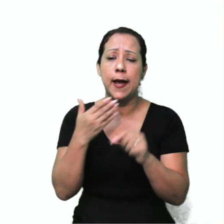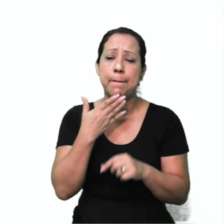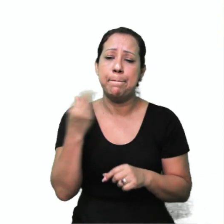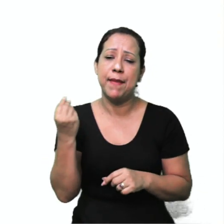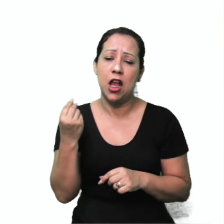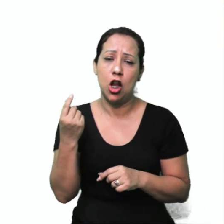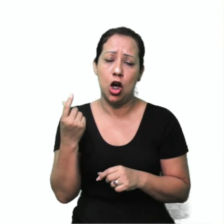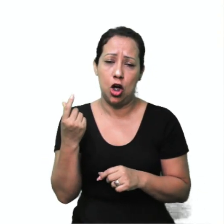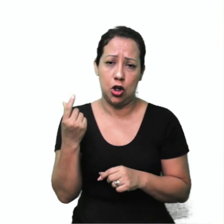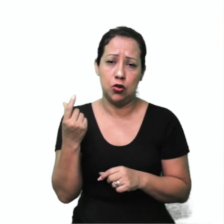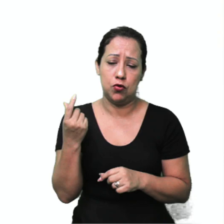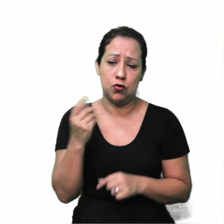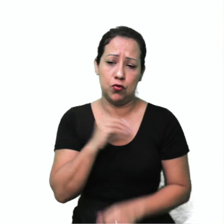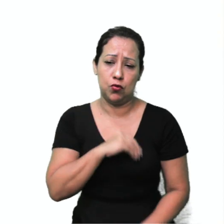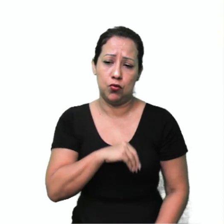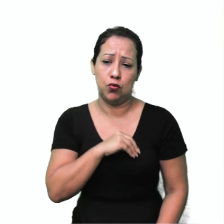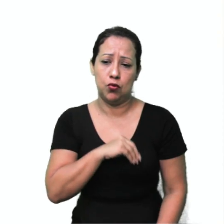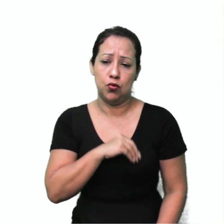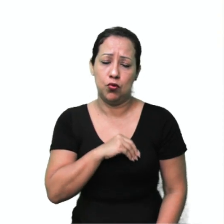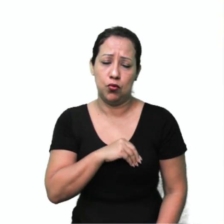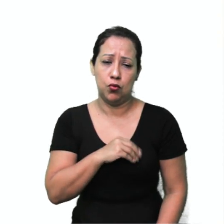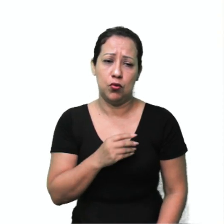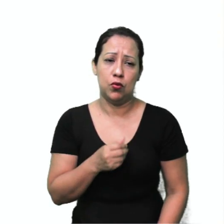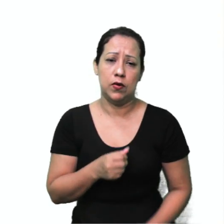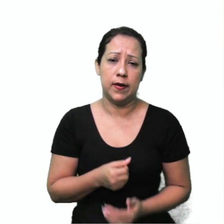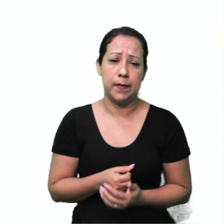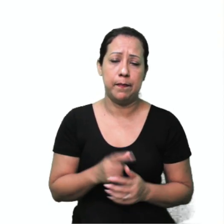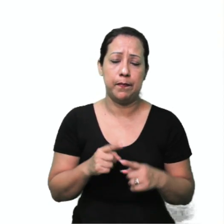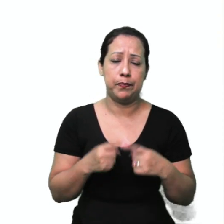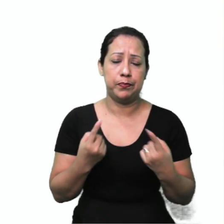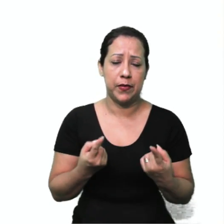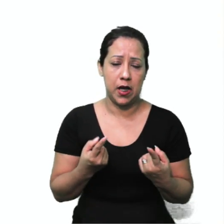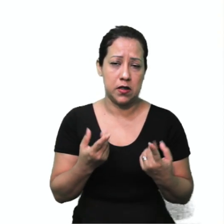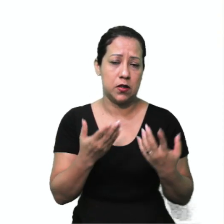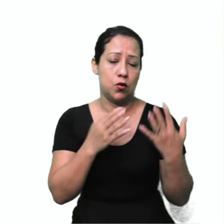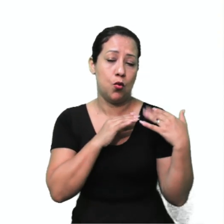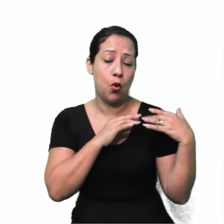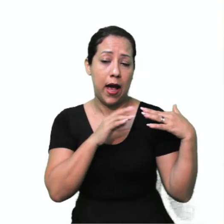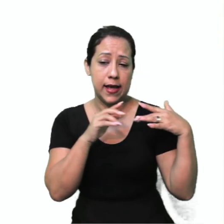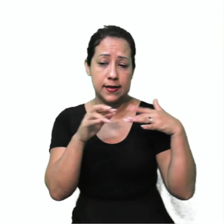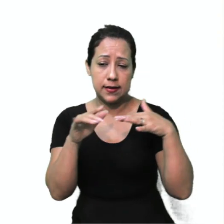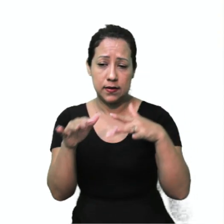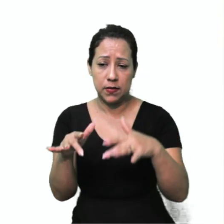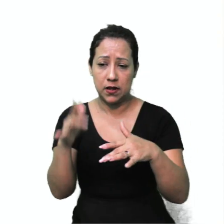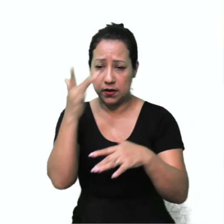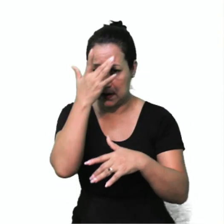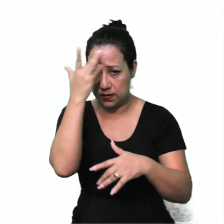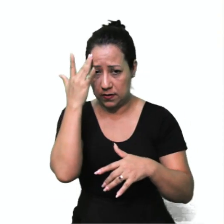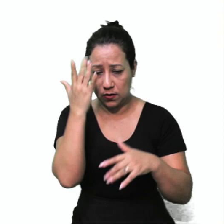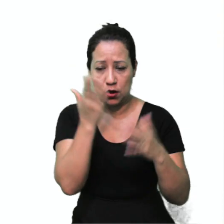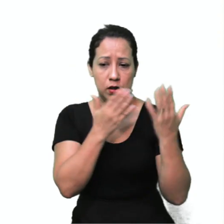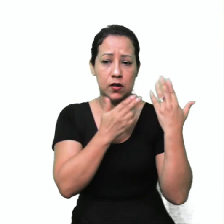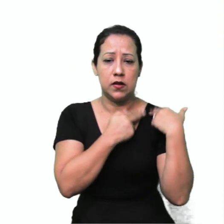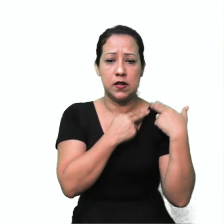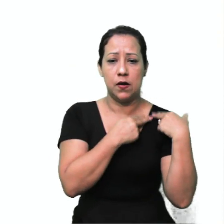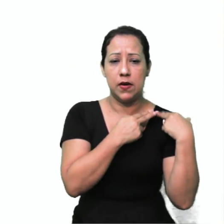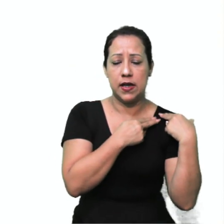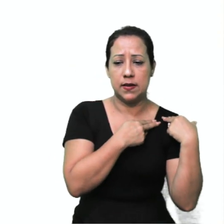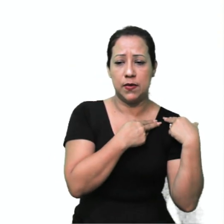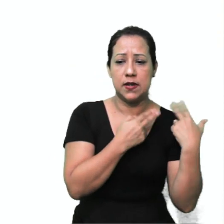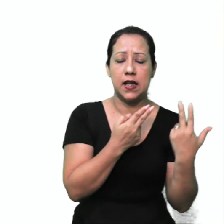mas eles são responsáveis por questões socioeconômicas, por desemprego, por violência, por